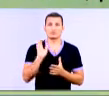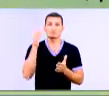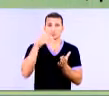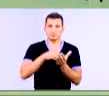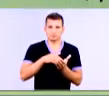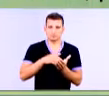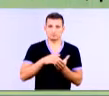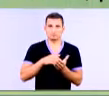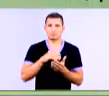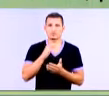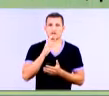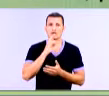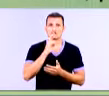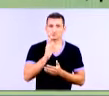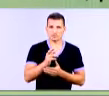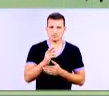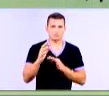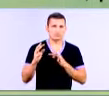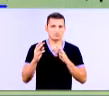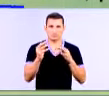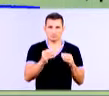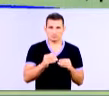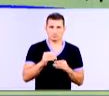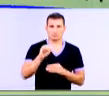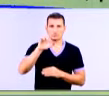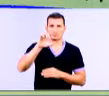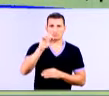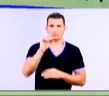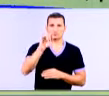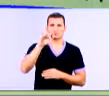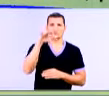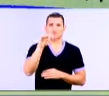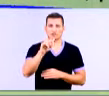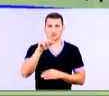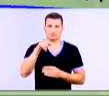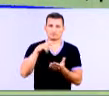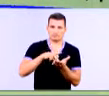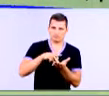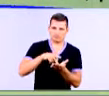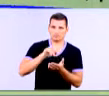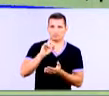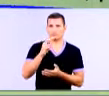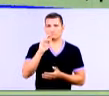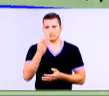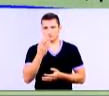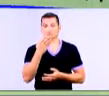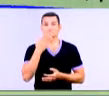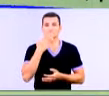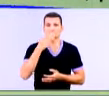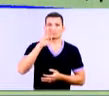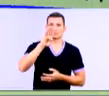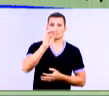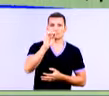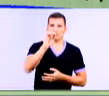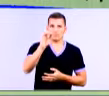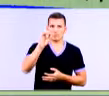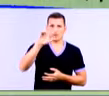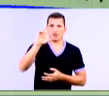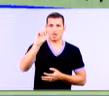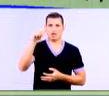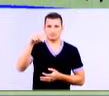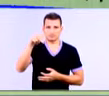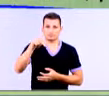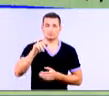toda expressão lógica só pode ser verdadeiro ou falso, tipo booleano. O que a gente precisa